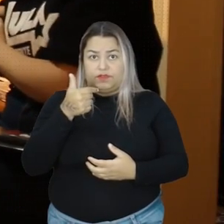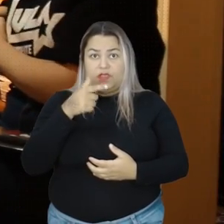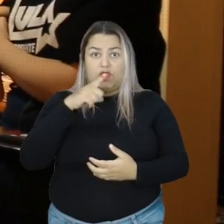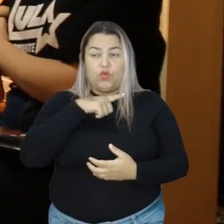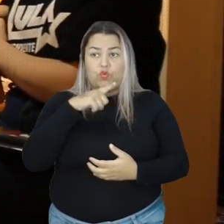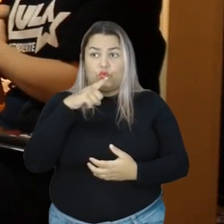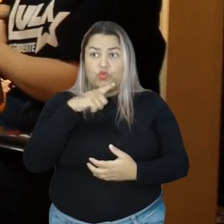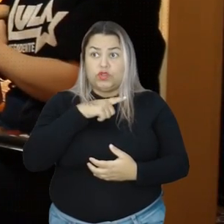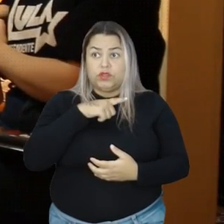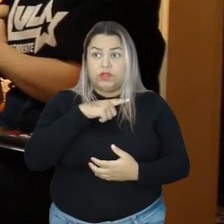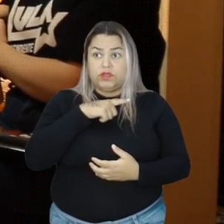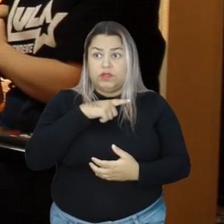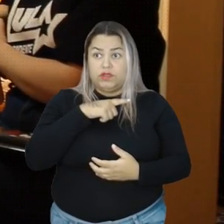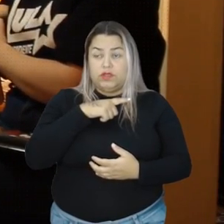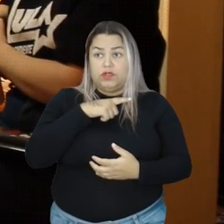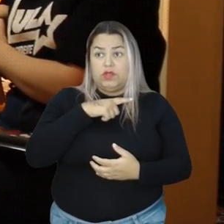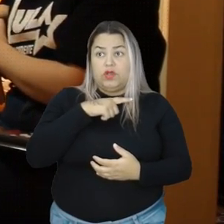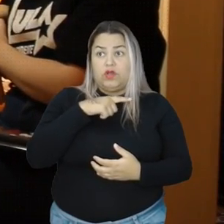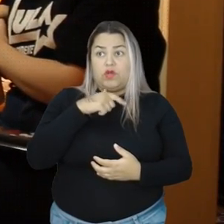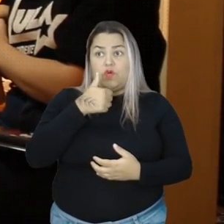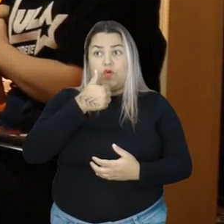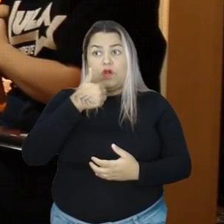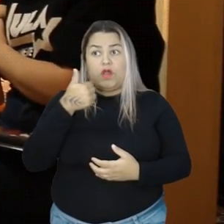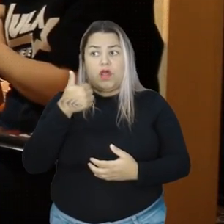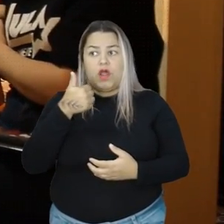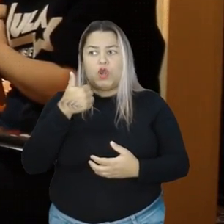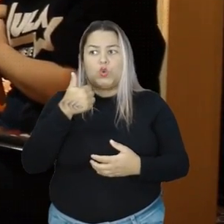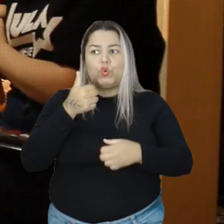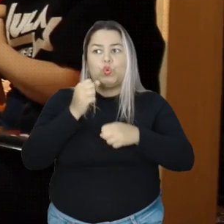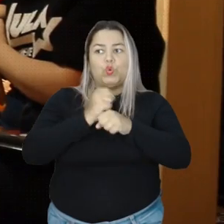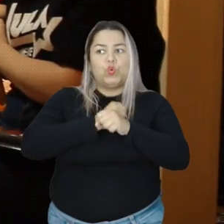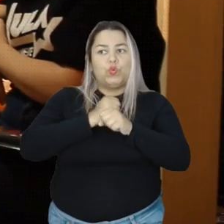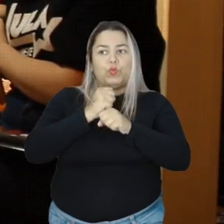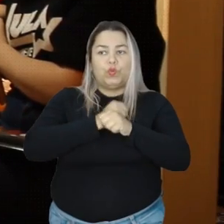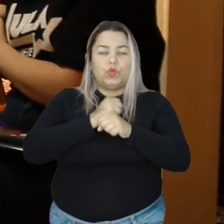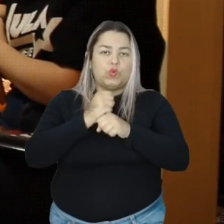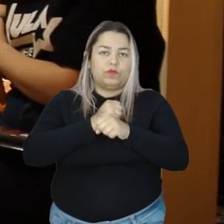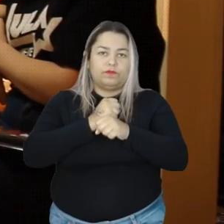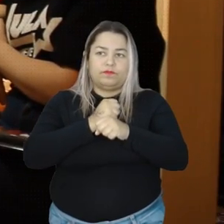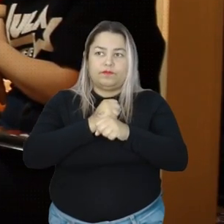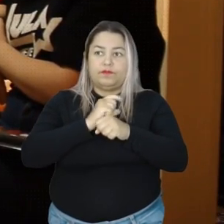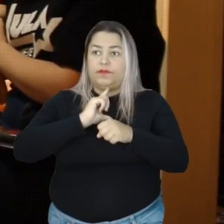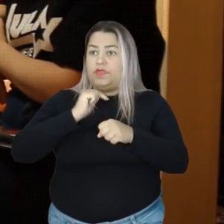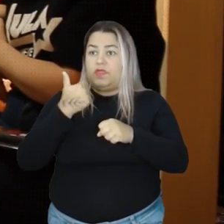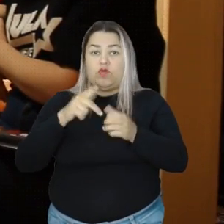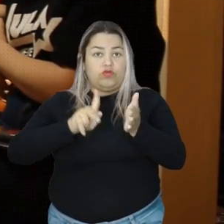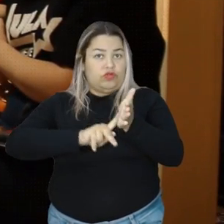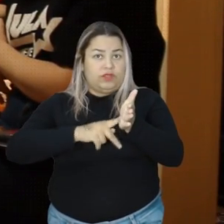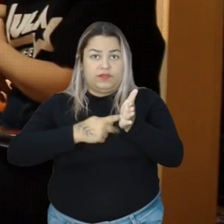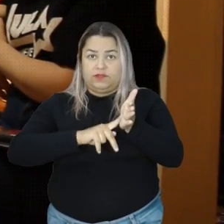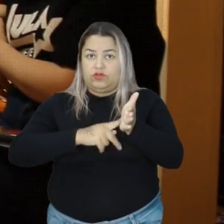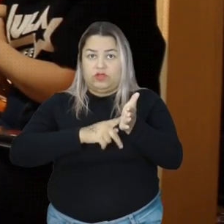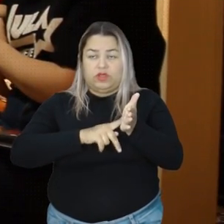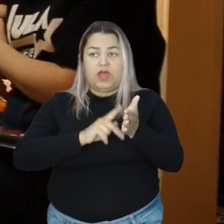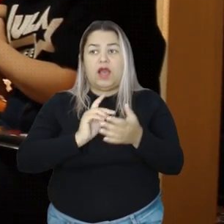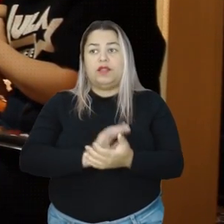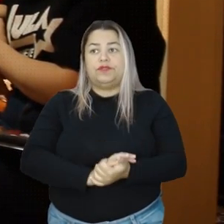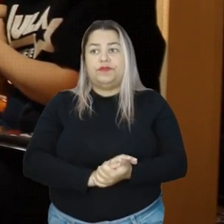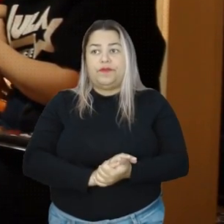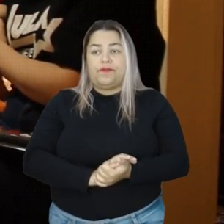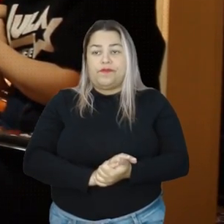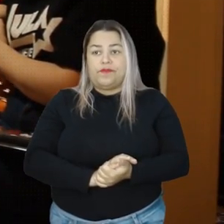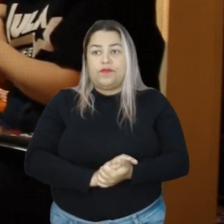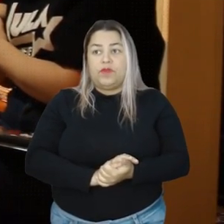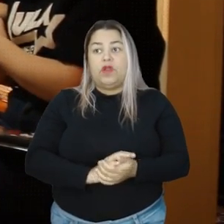tinha um ano e pouco de bancário. Ah. E não tinha sindicato lá. Eu, claro, ainda